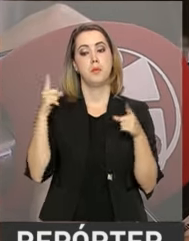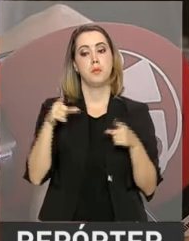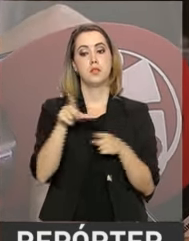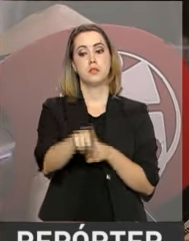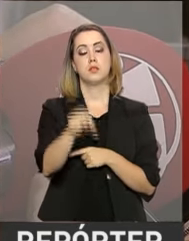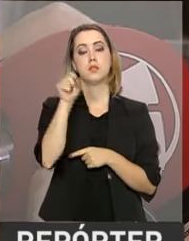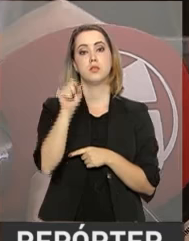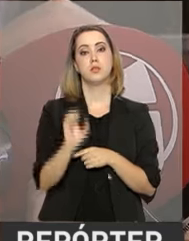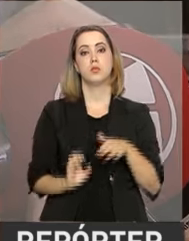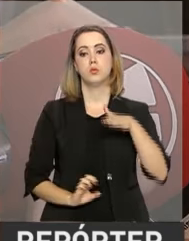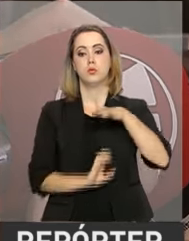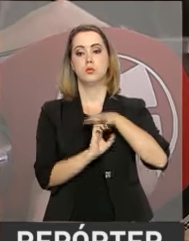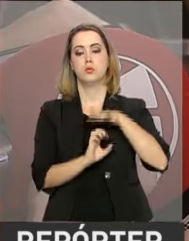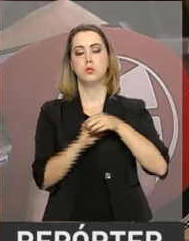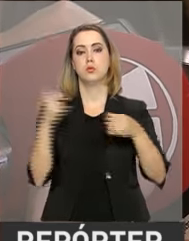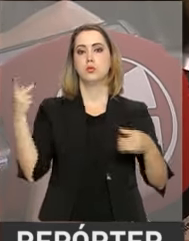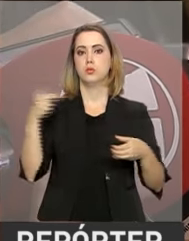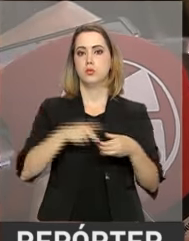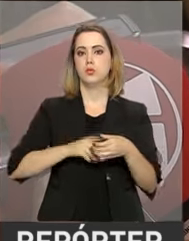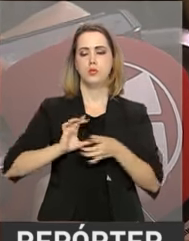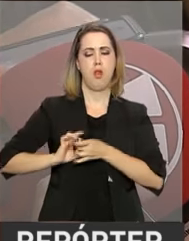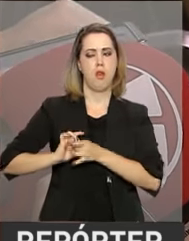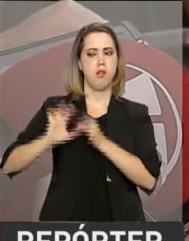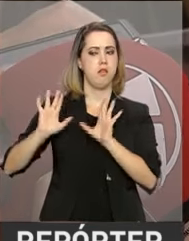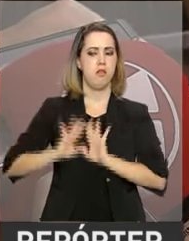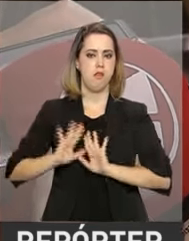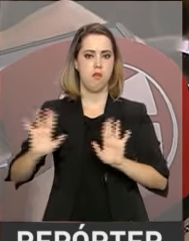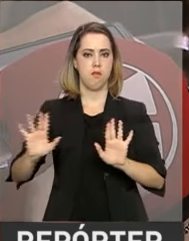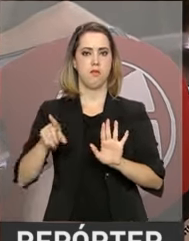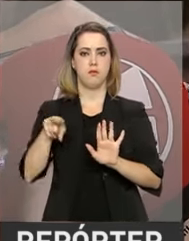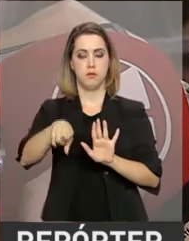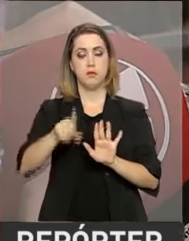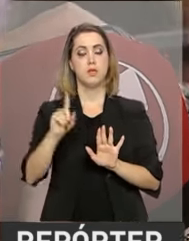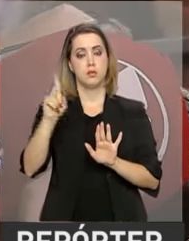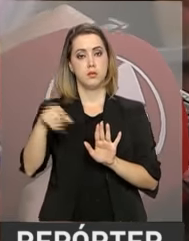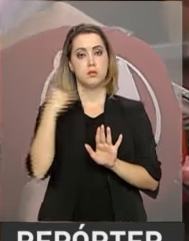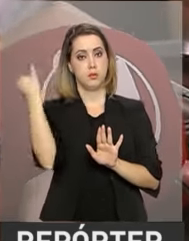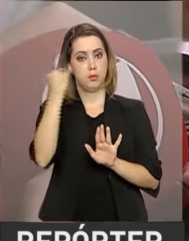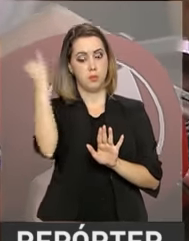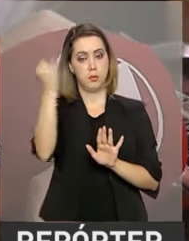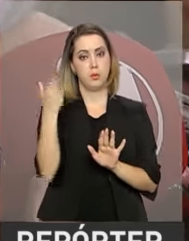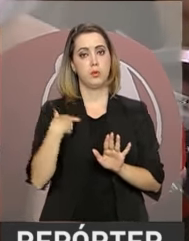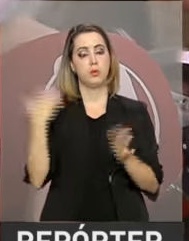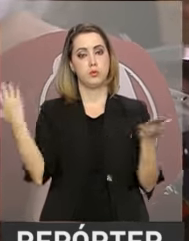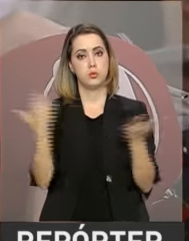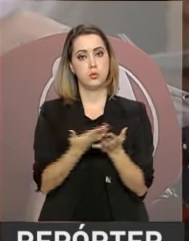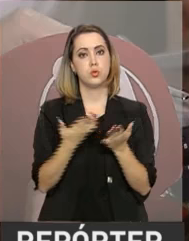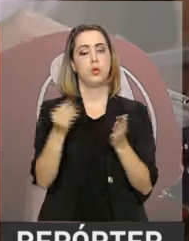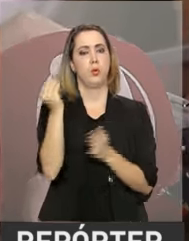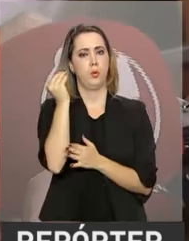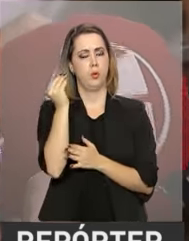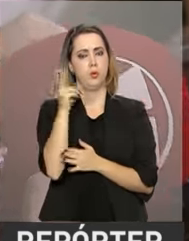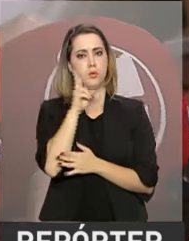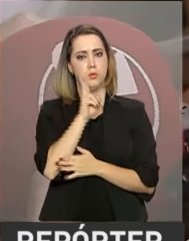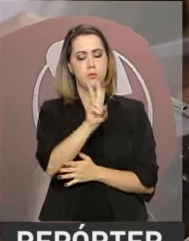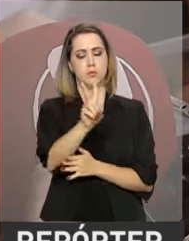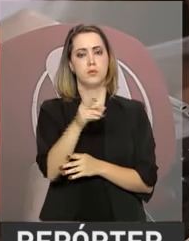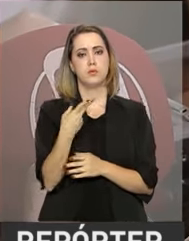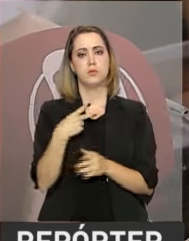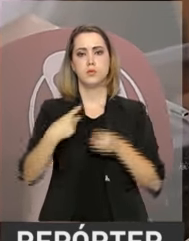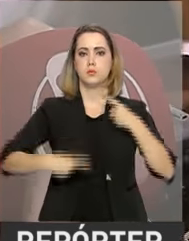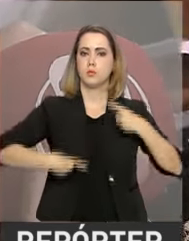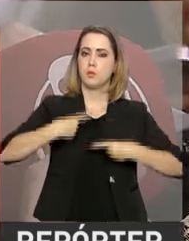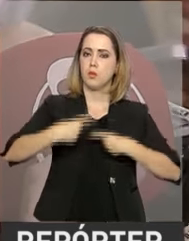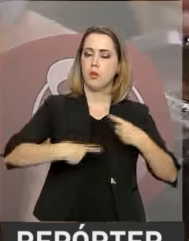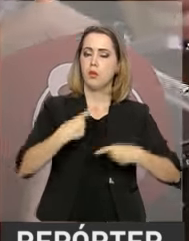Clara da Petrobrás autônoma e que é uma das características mais importantes agora ah desta política